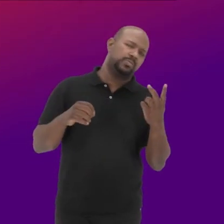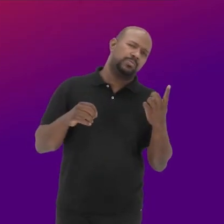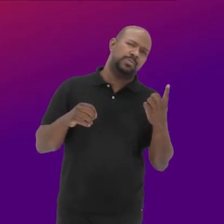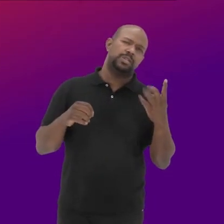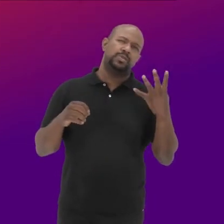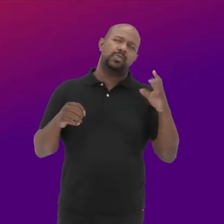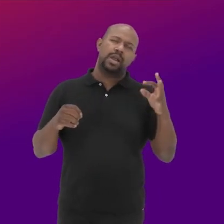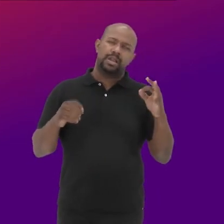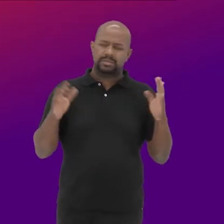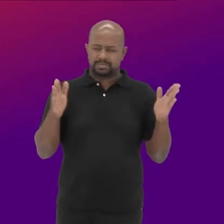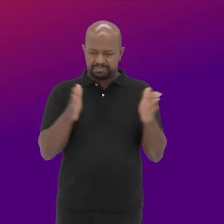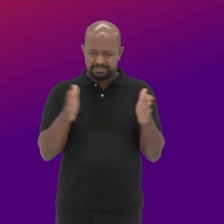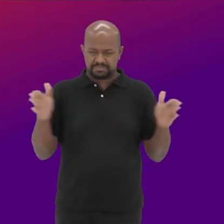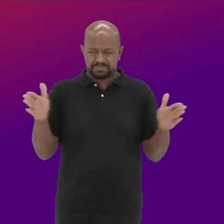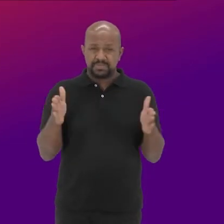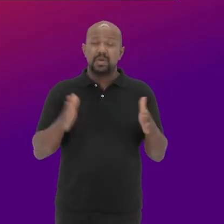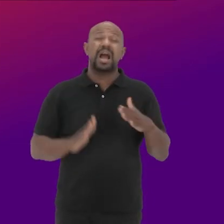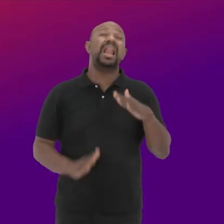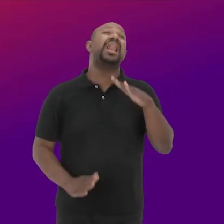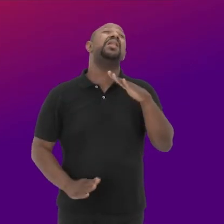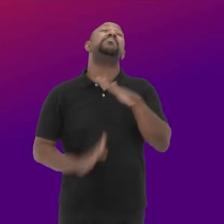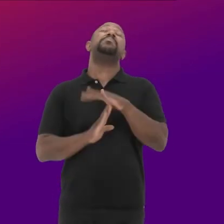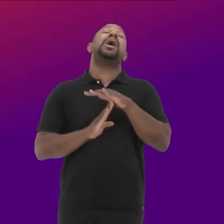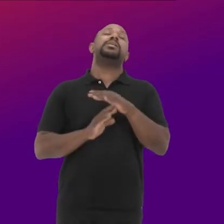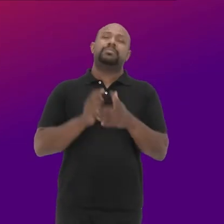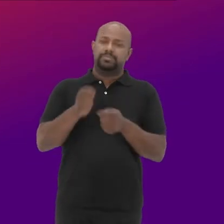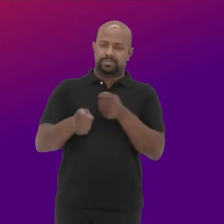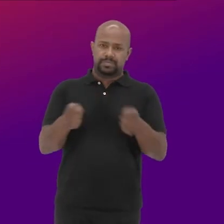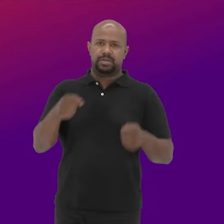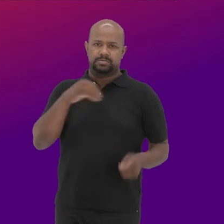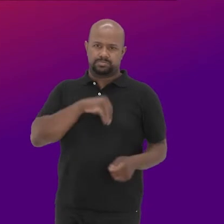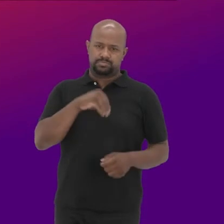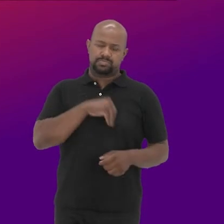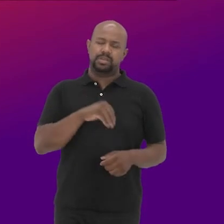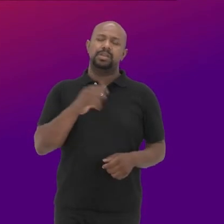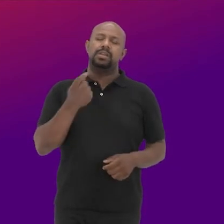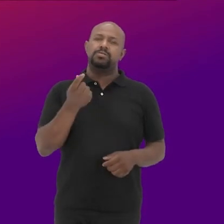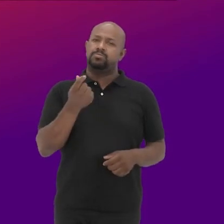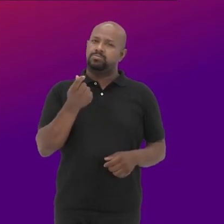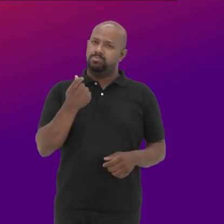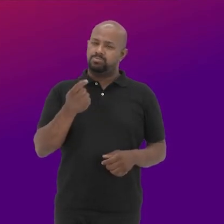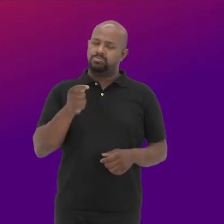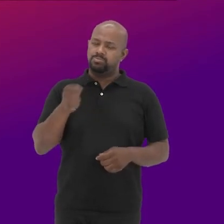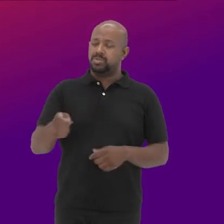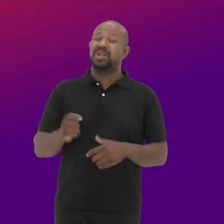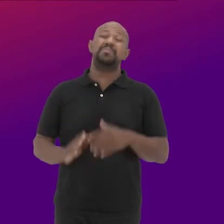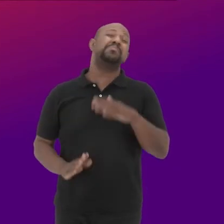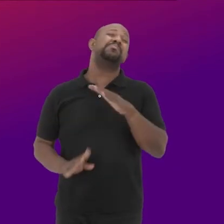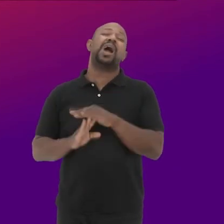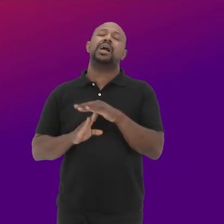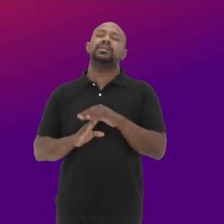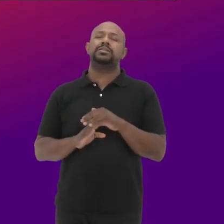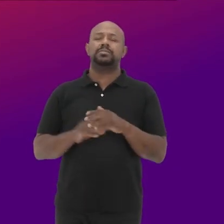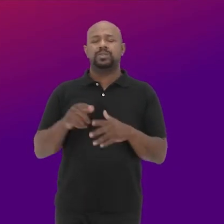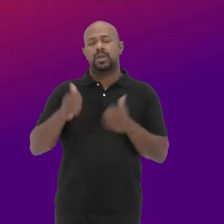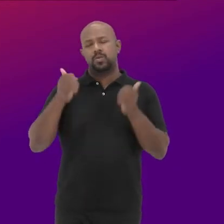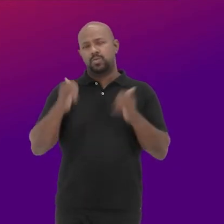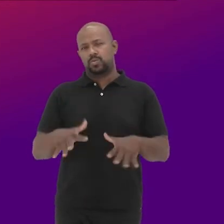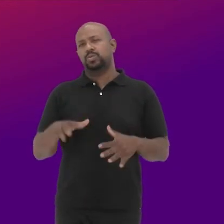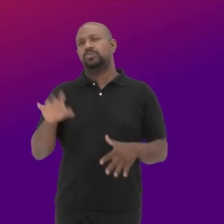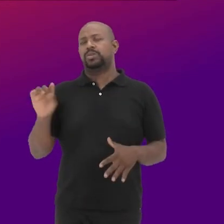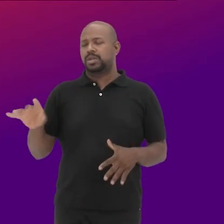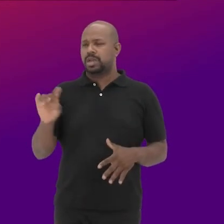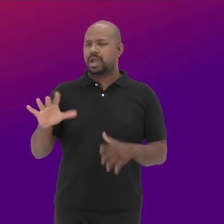né? Qual o limite máximo de indenização em reais, né? Que é basicamente o custo